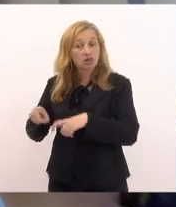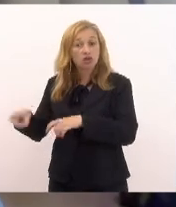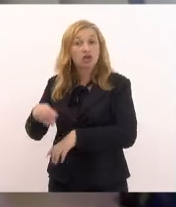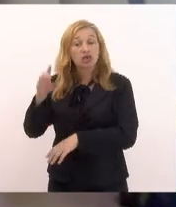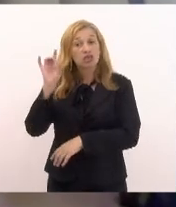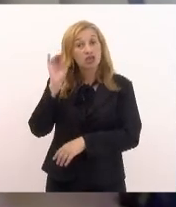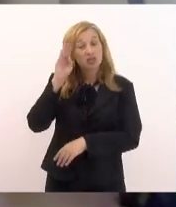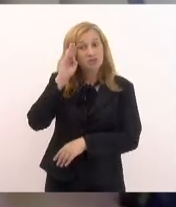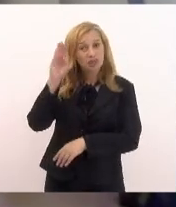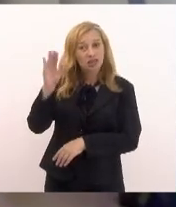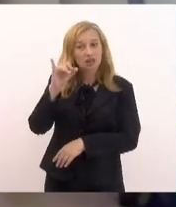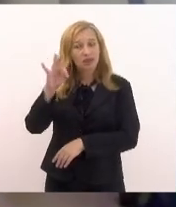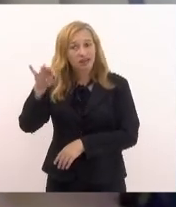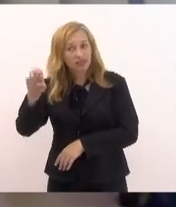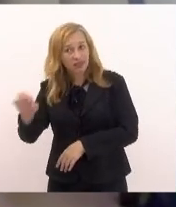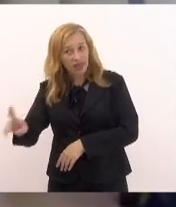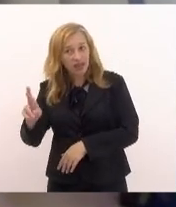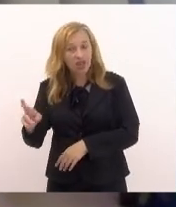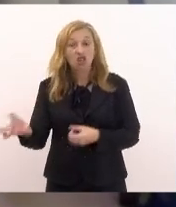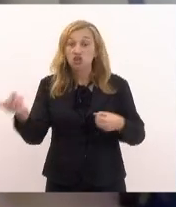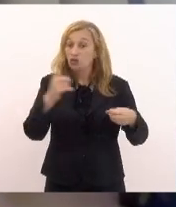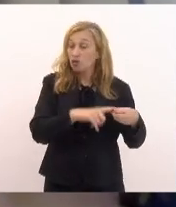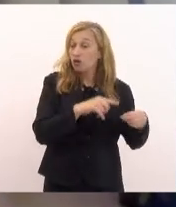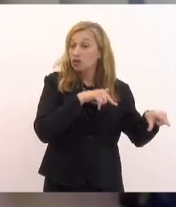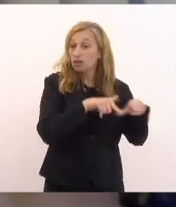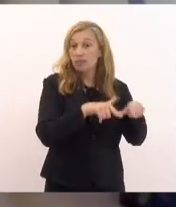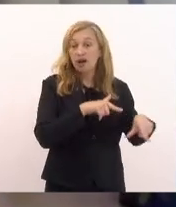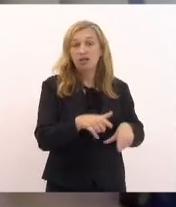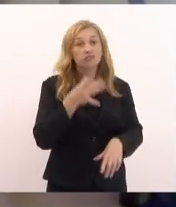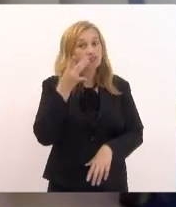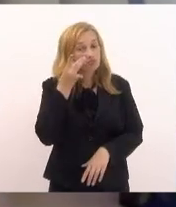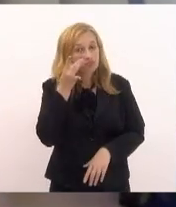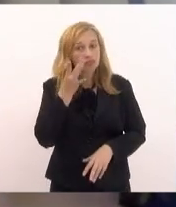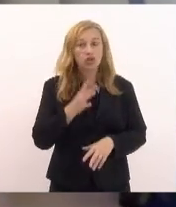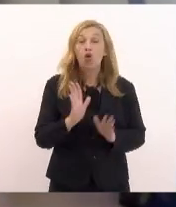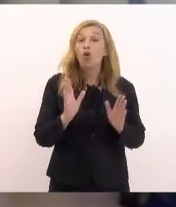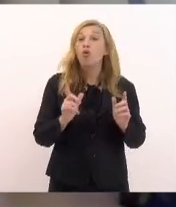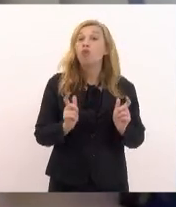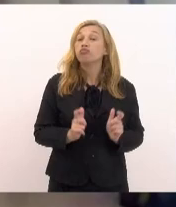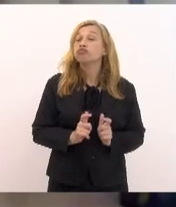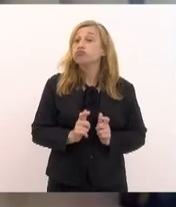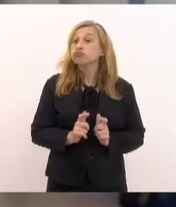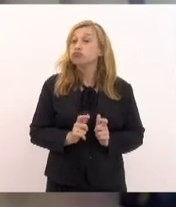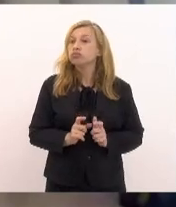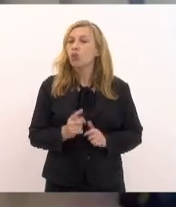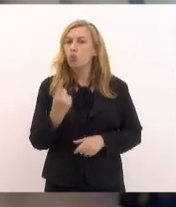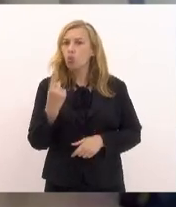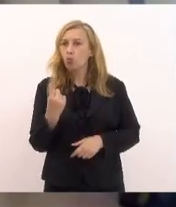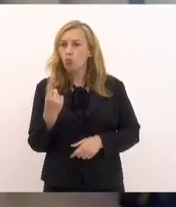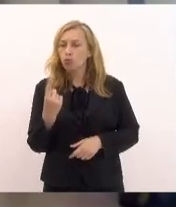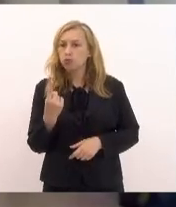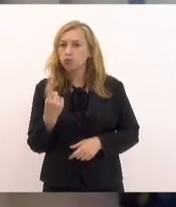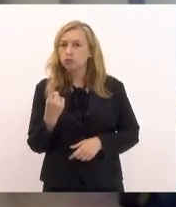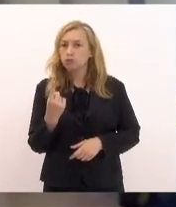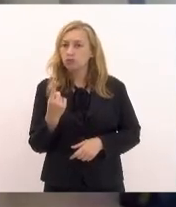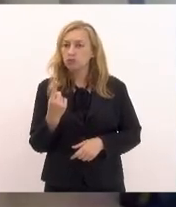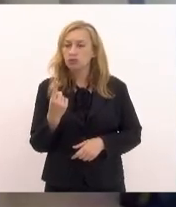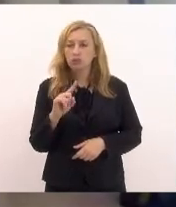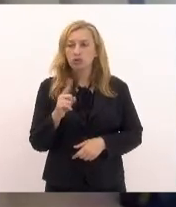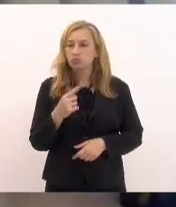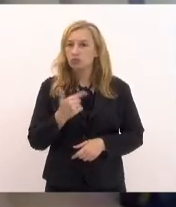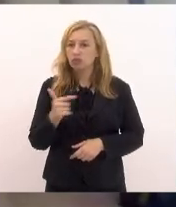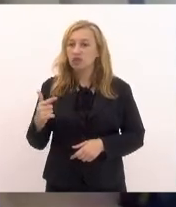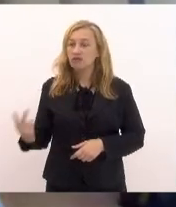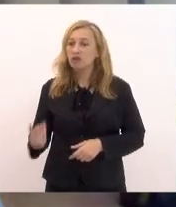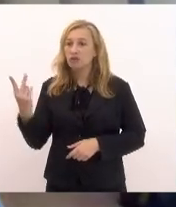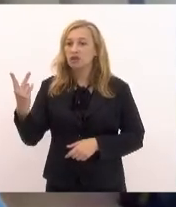EMATER, iniciou um processo de volta do trabalho presencial, onde, não tem considerado pessoas idosas